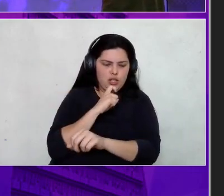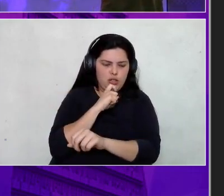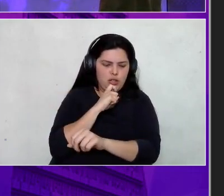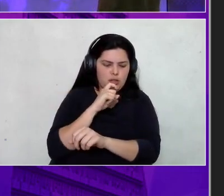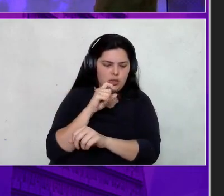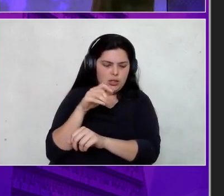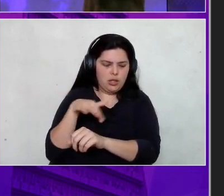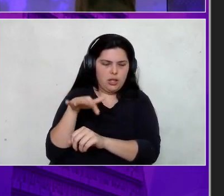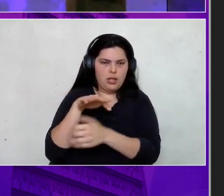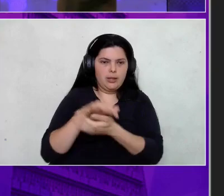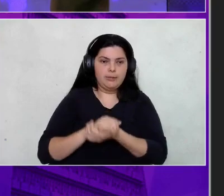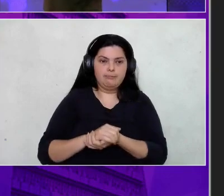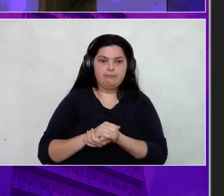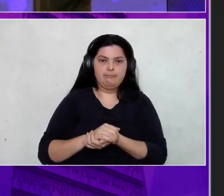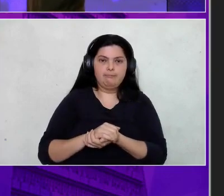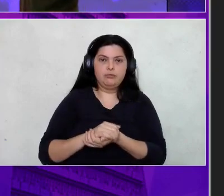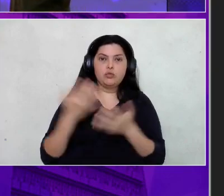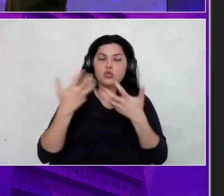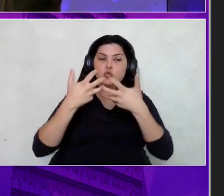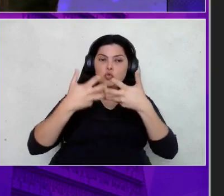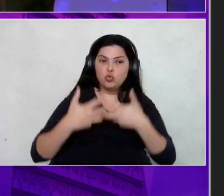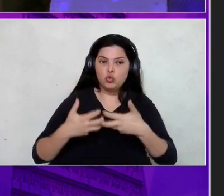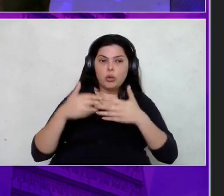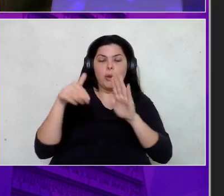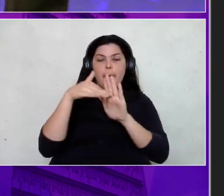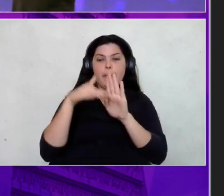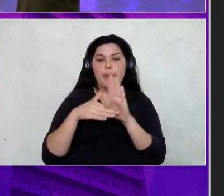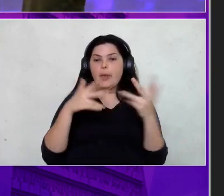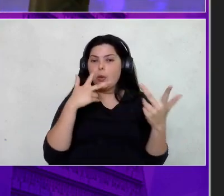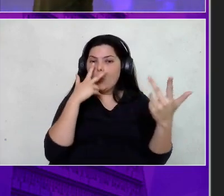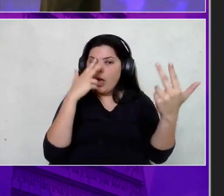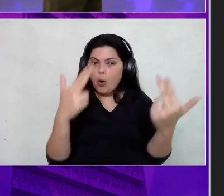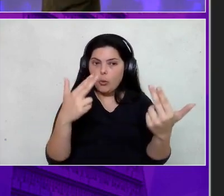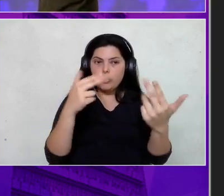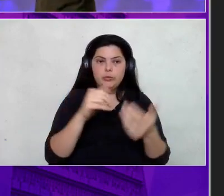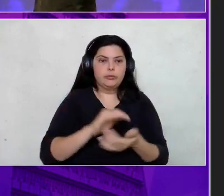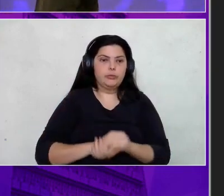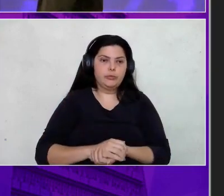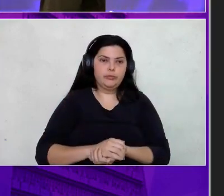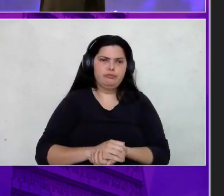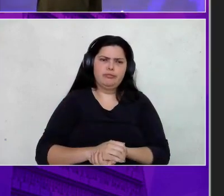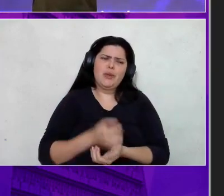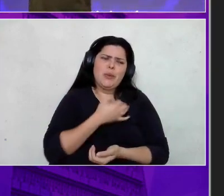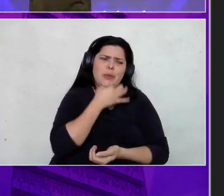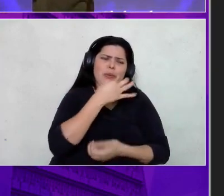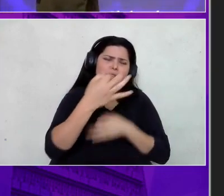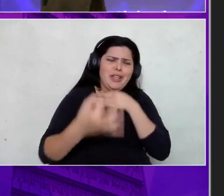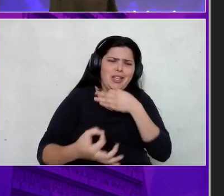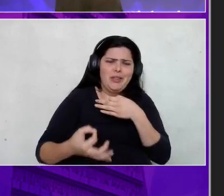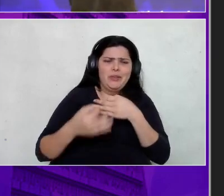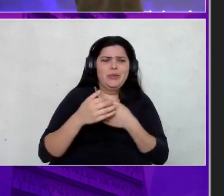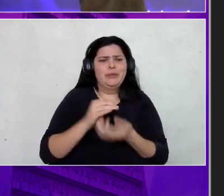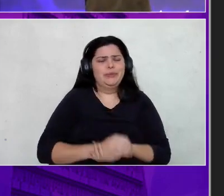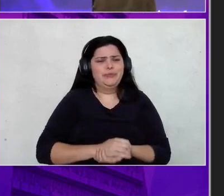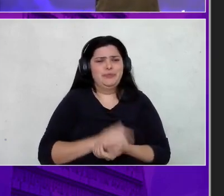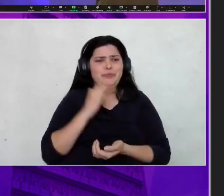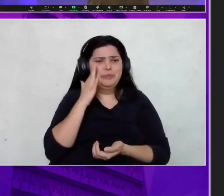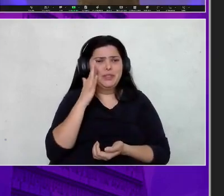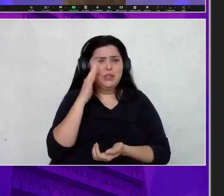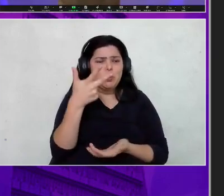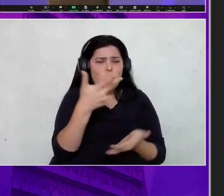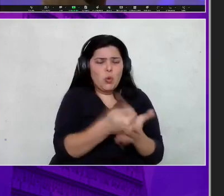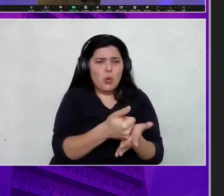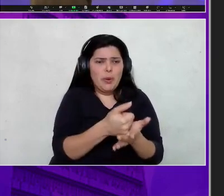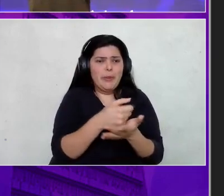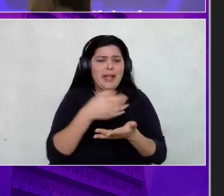Tem que todo funcionar com o mesmo protocolo, certo? E aí, obviamente, é um inferno. Imagina, você compra uma cafeteira que